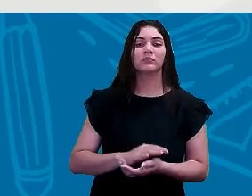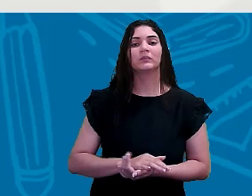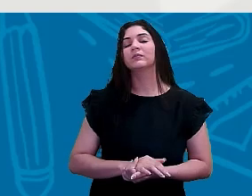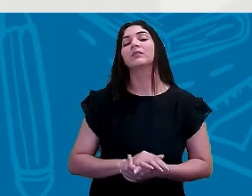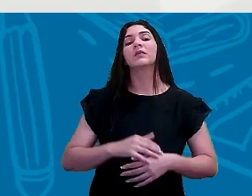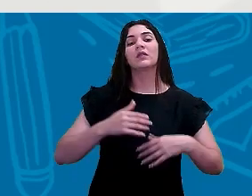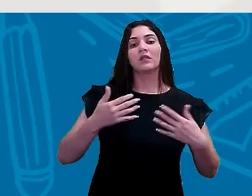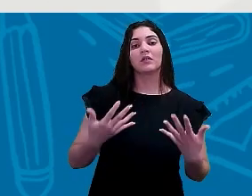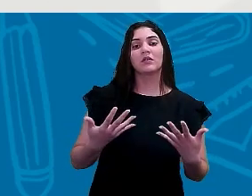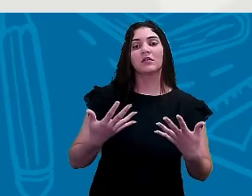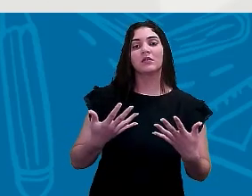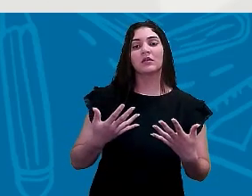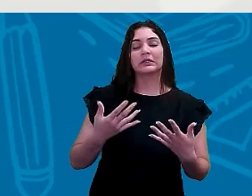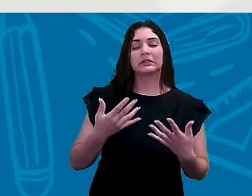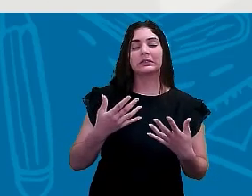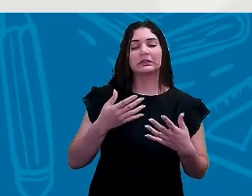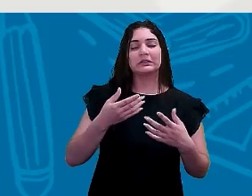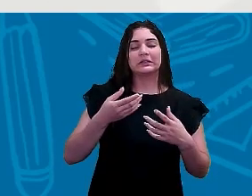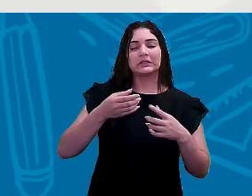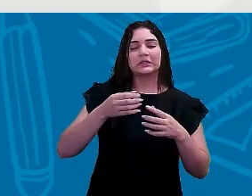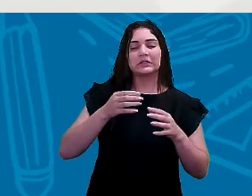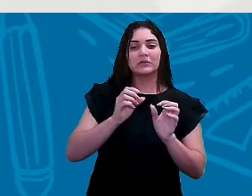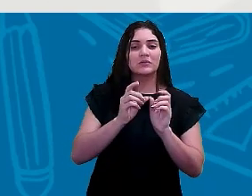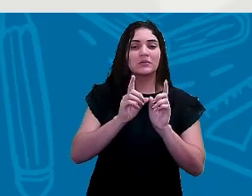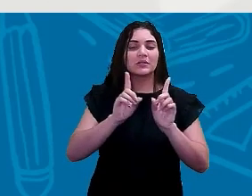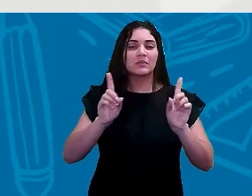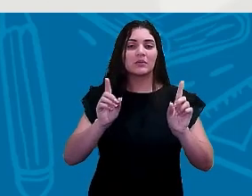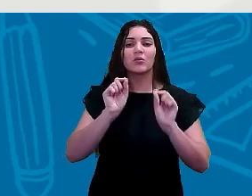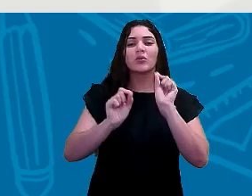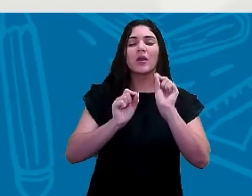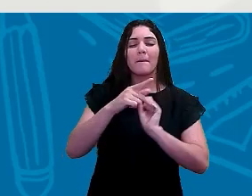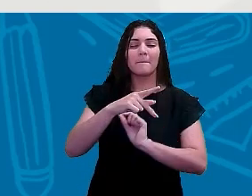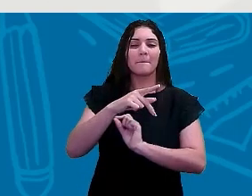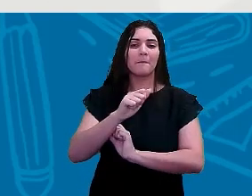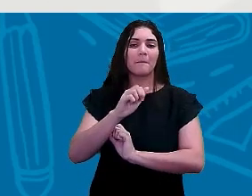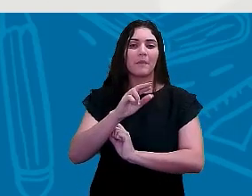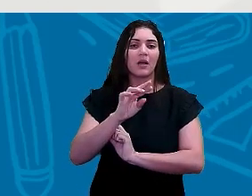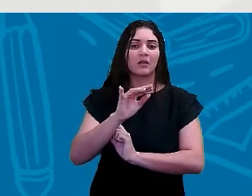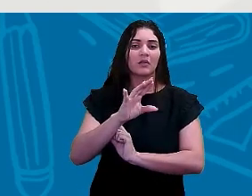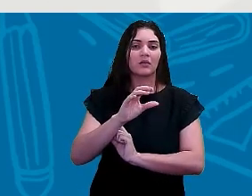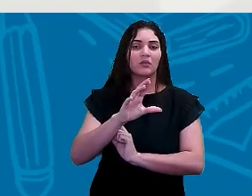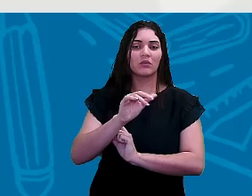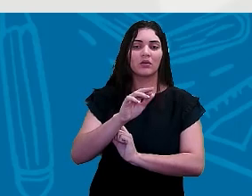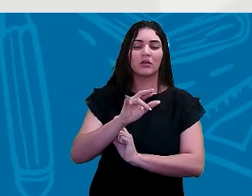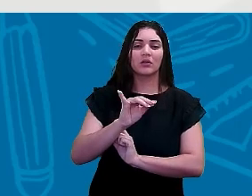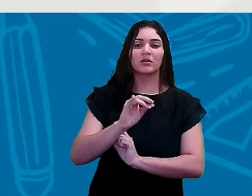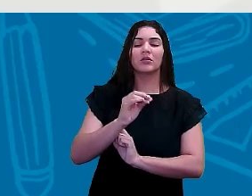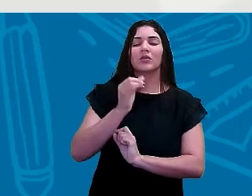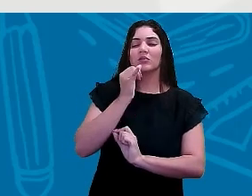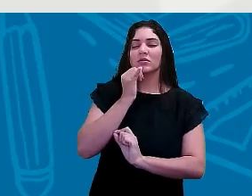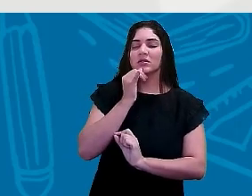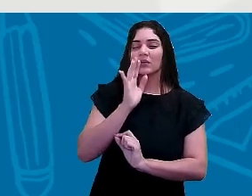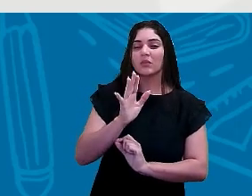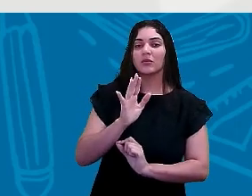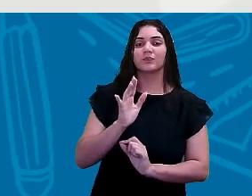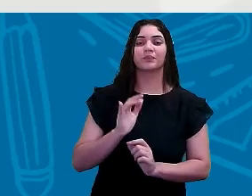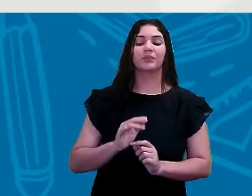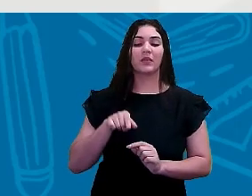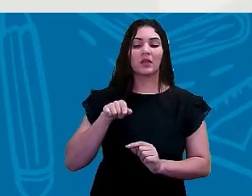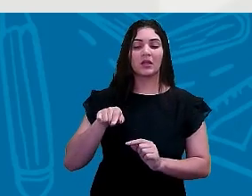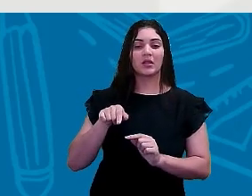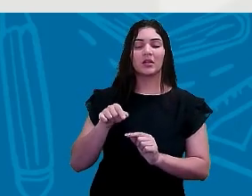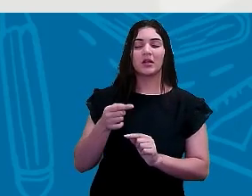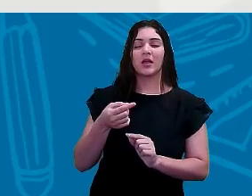tá? Ele não particulariza. Ah, professor, o que é particulariza? Não deixa particular